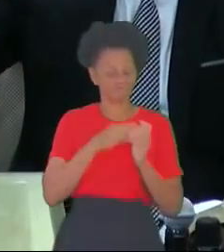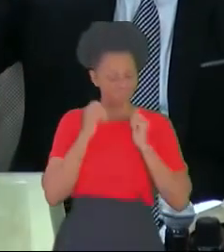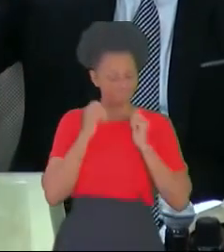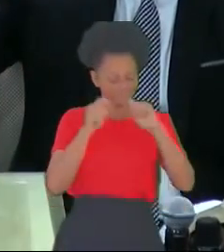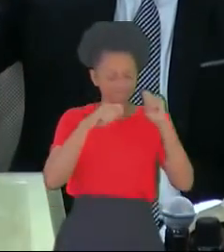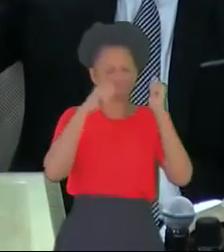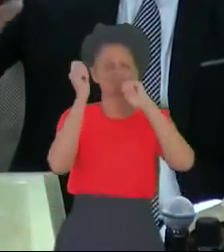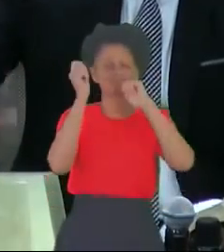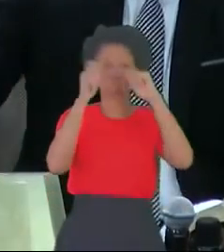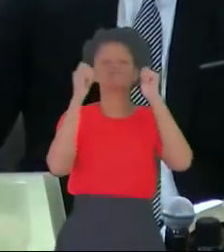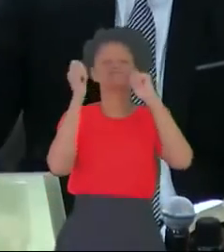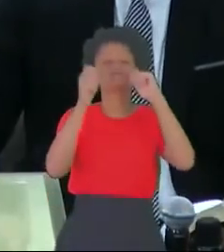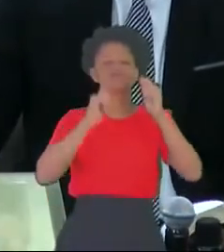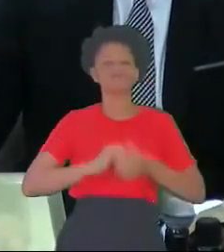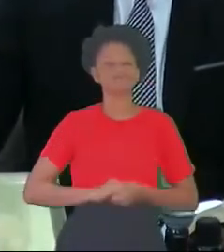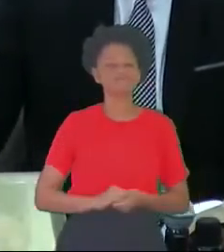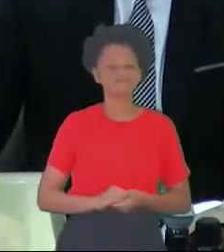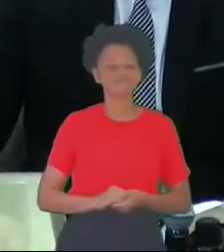Aleluia.